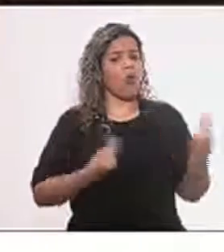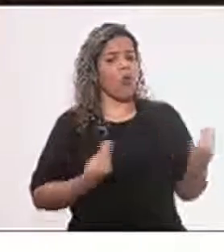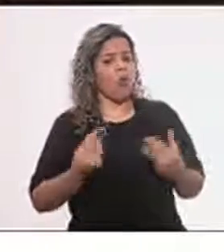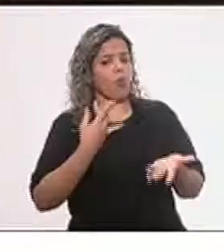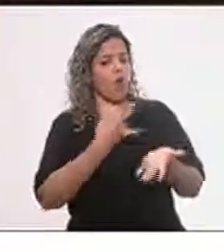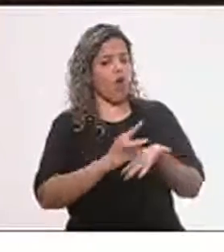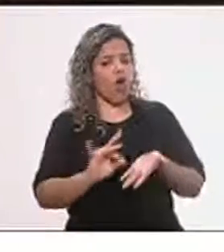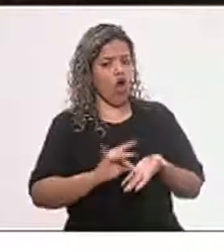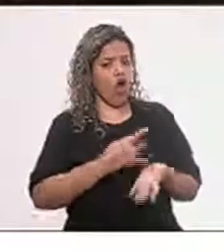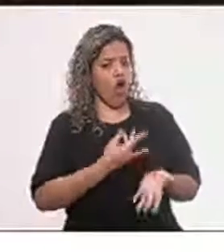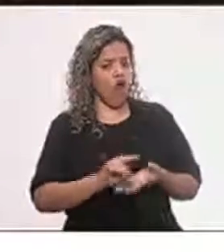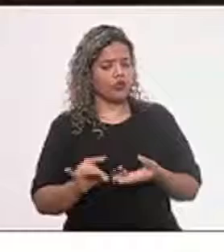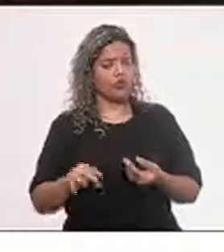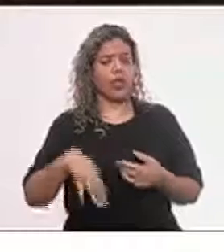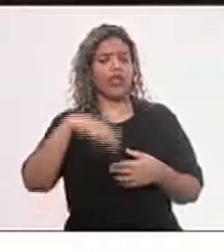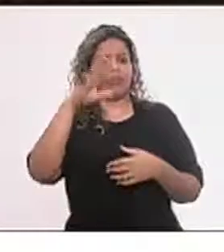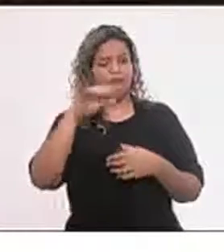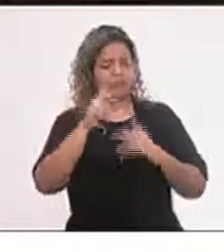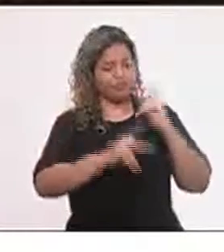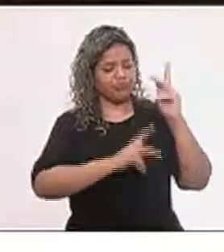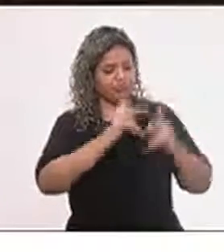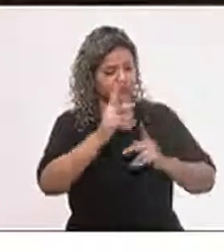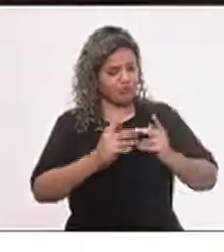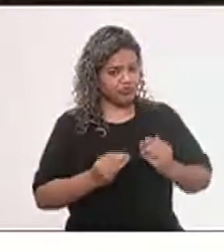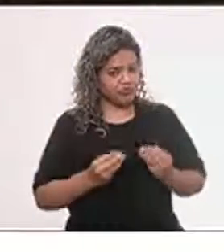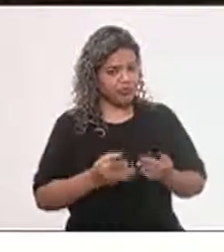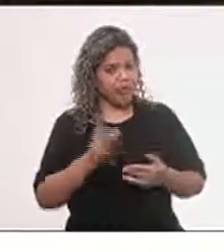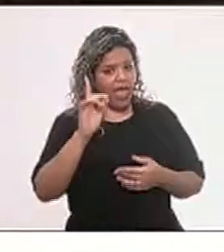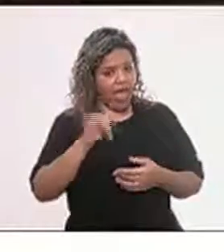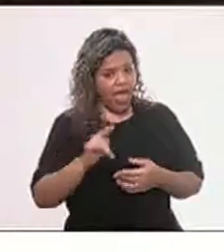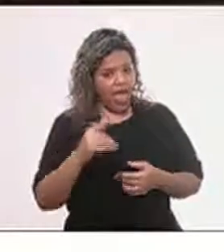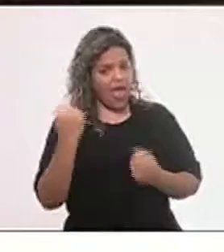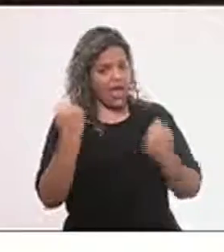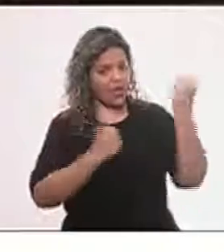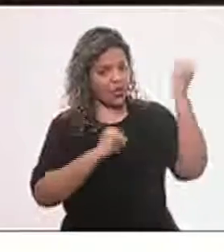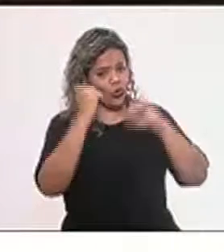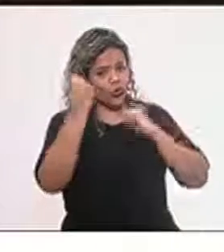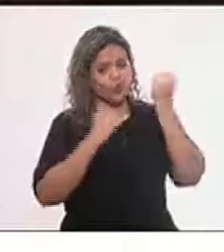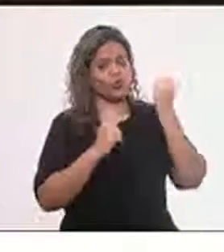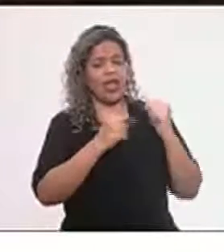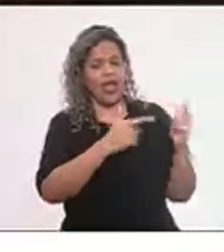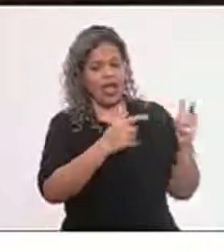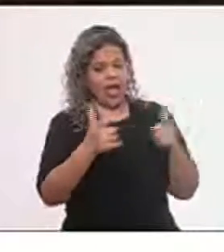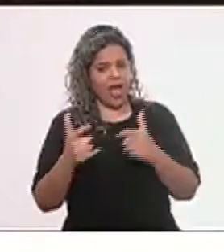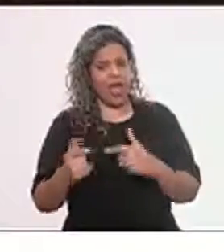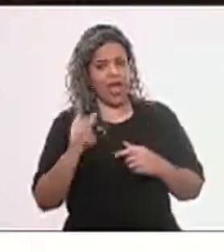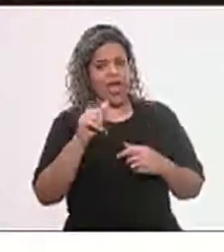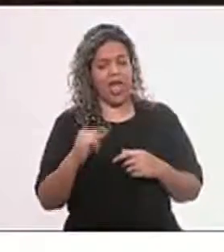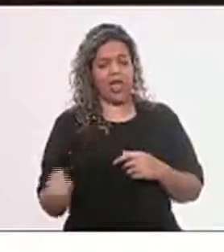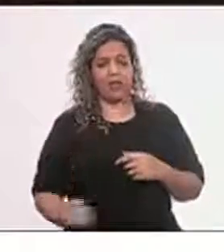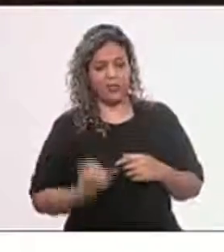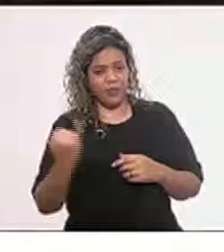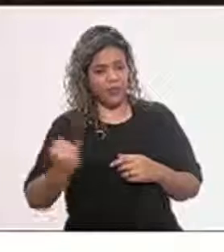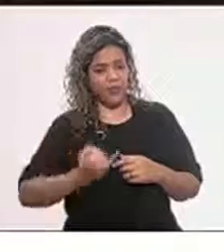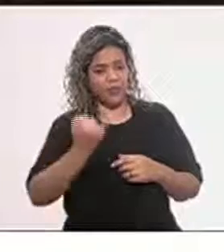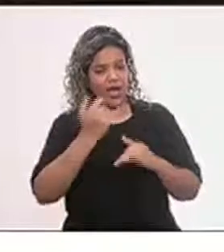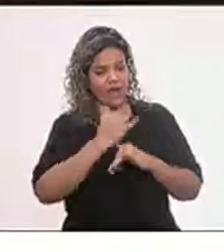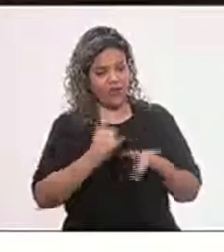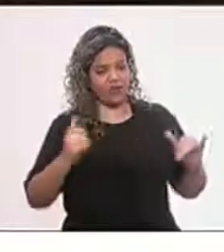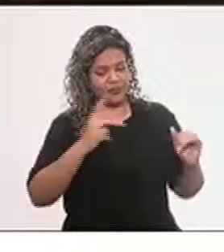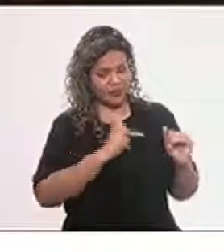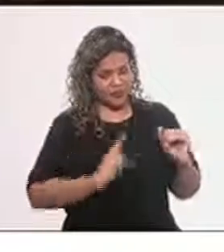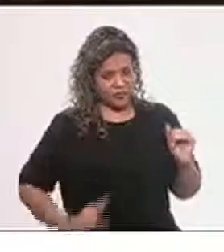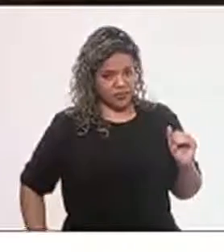o ódio construído na população hoje? As indústrias de armas. É importante dizer, senhor presidente,